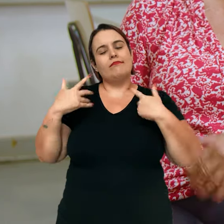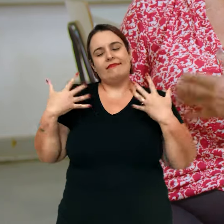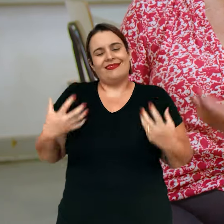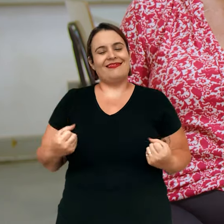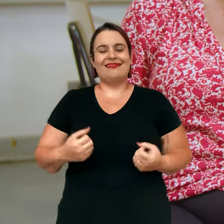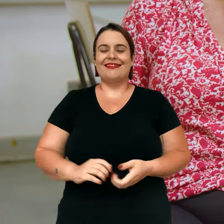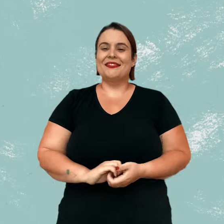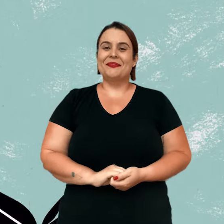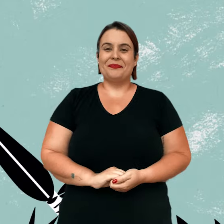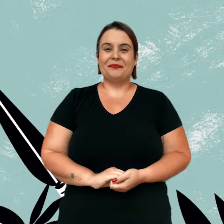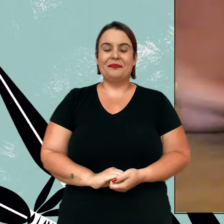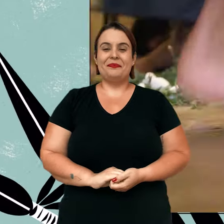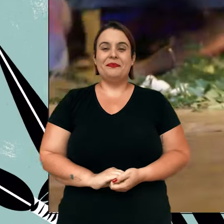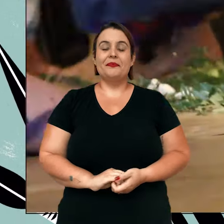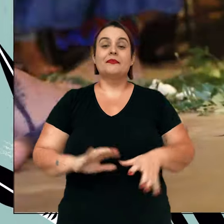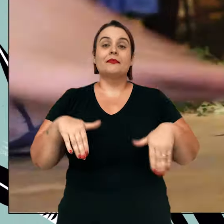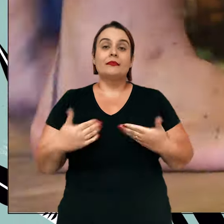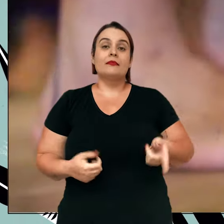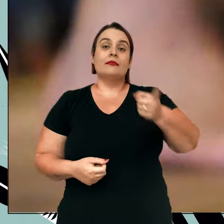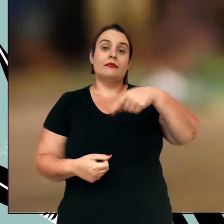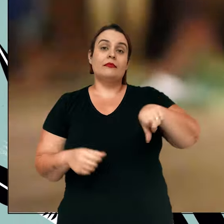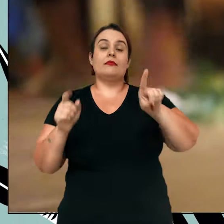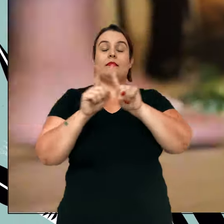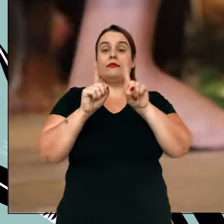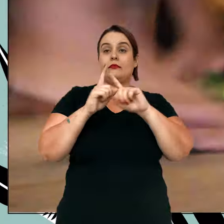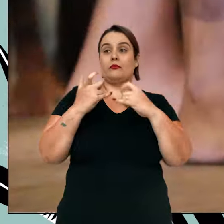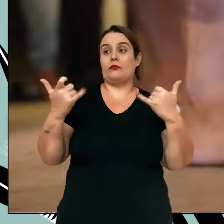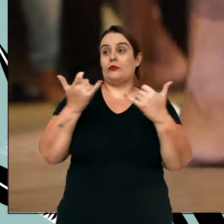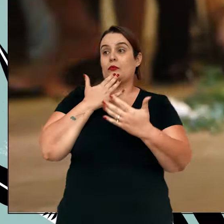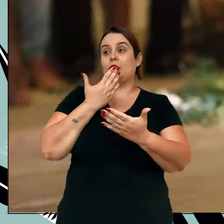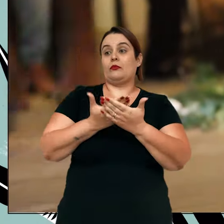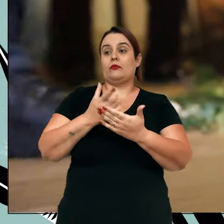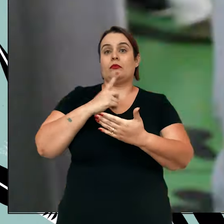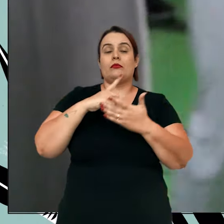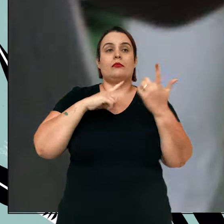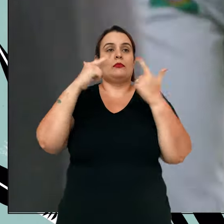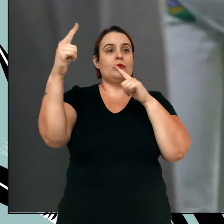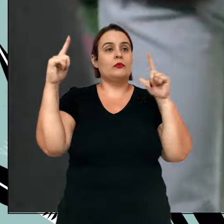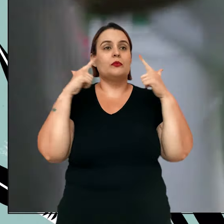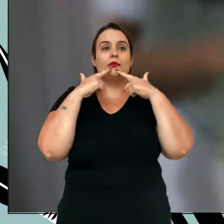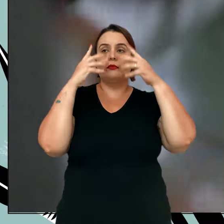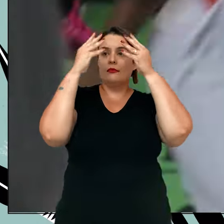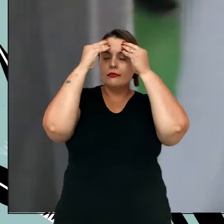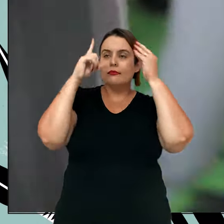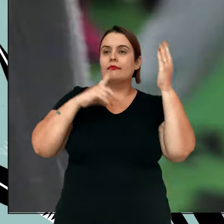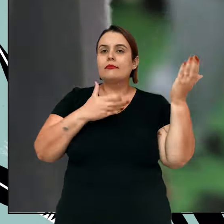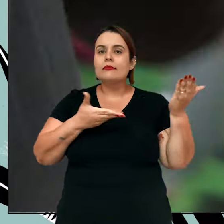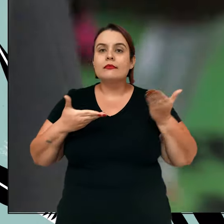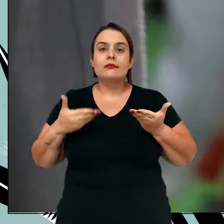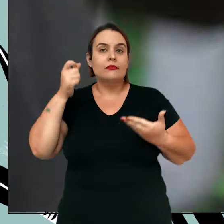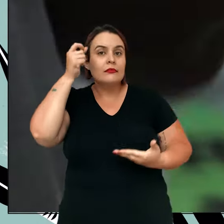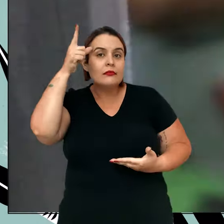me aceitando. Dançam em roda na sala. Então para eles também foi um choque trazer tantas outras